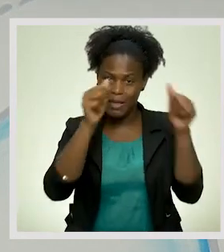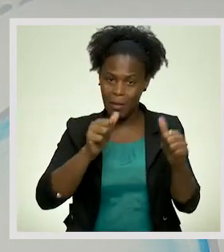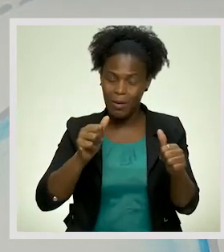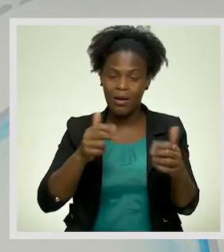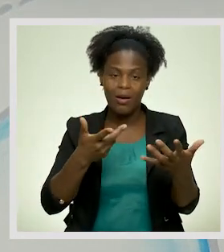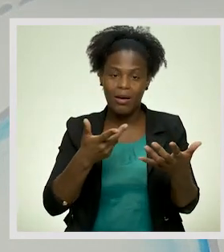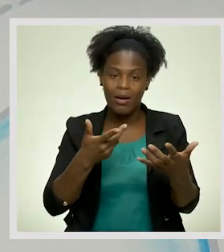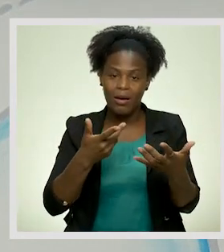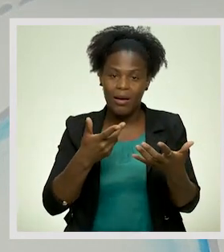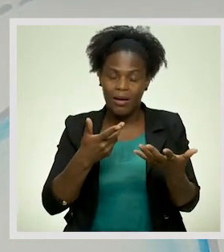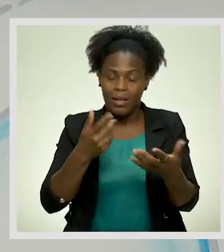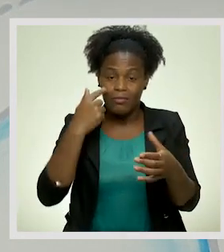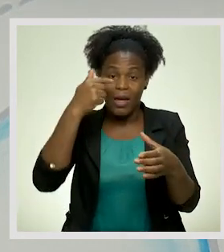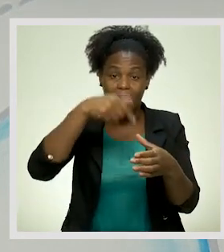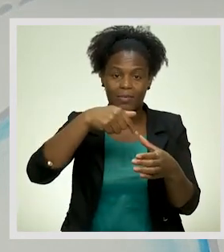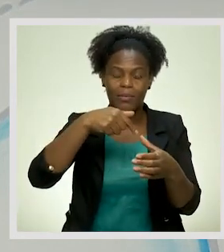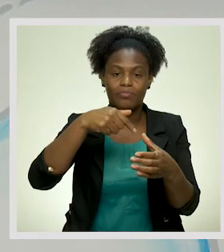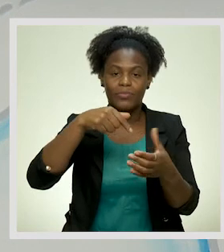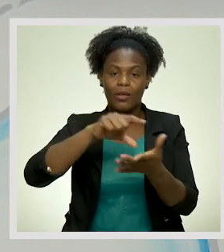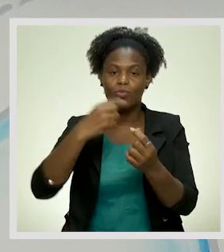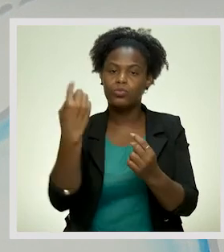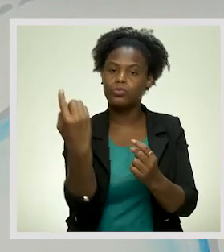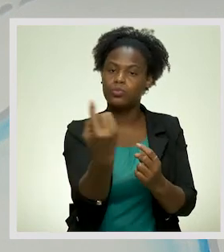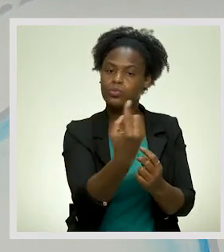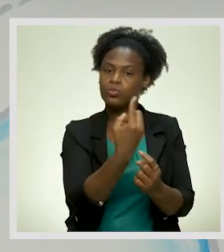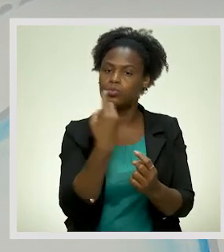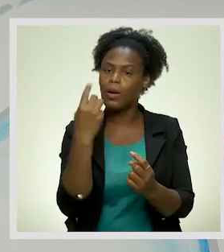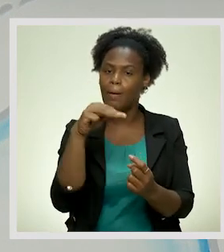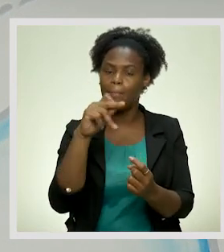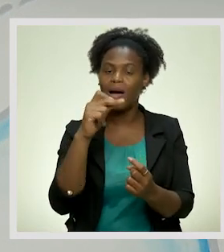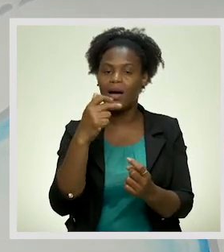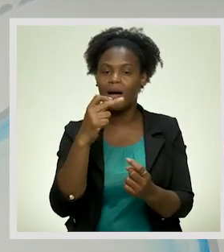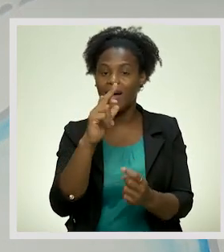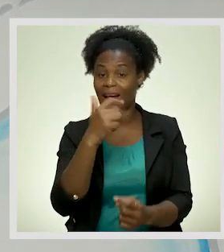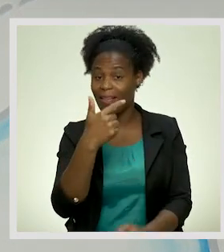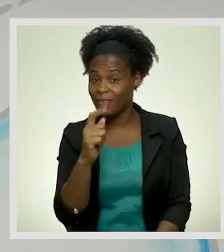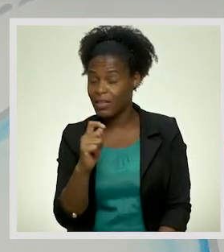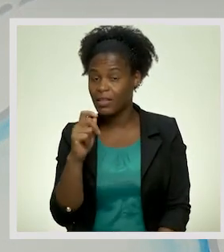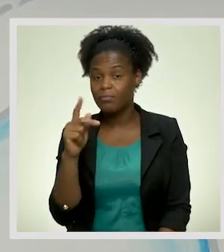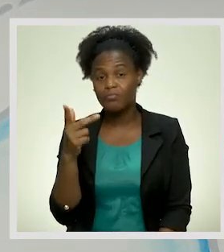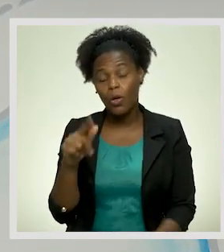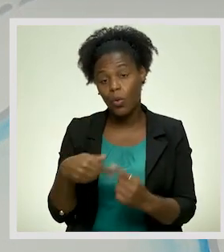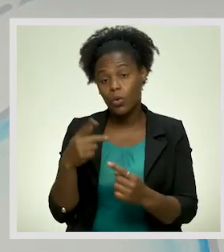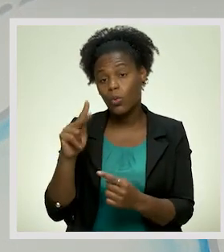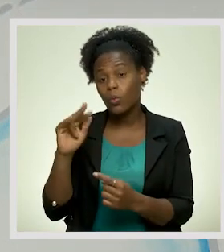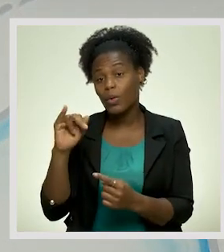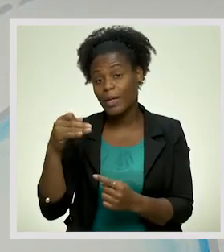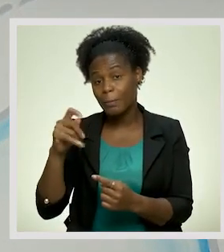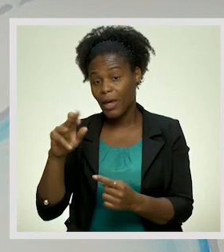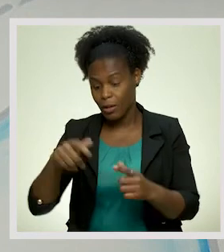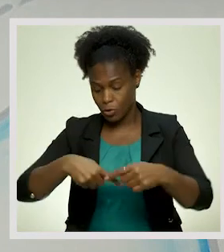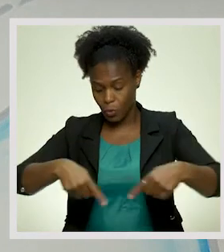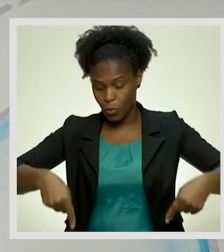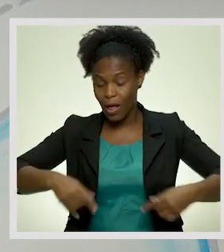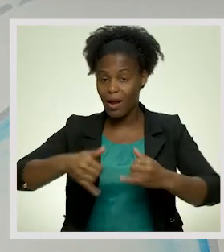de Marte e a órbita de Júpiter, e a cintura de Kuiper localiza-se para além ou depois da